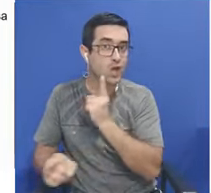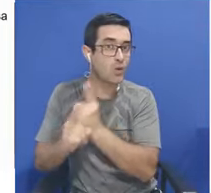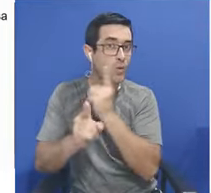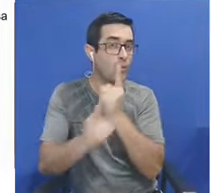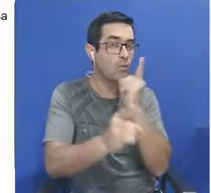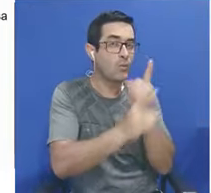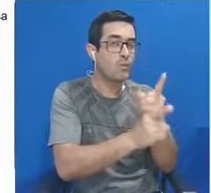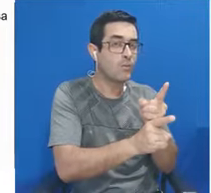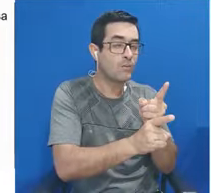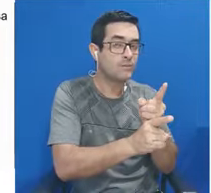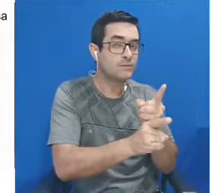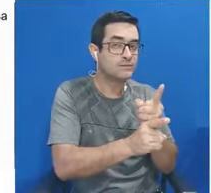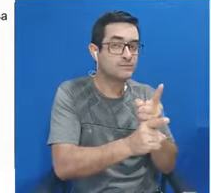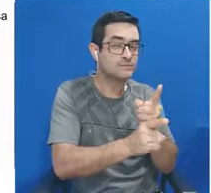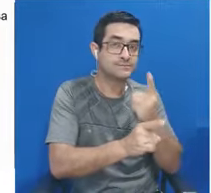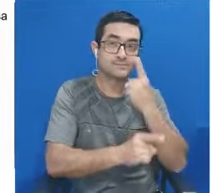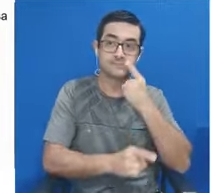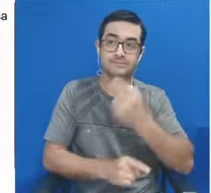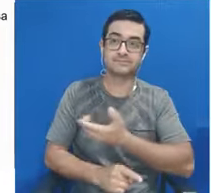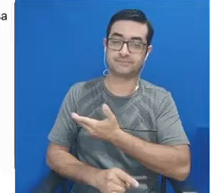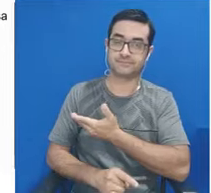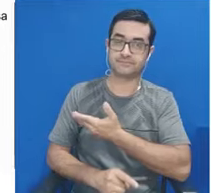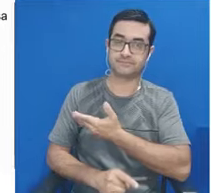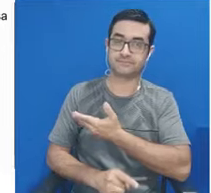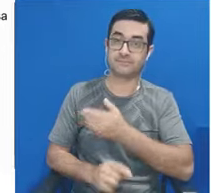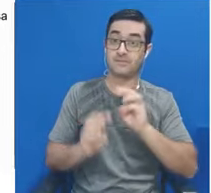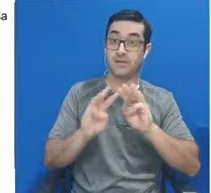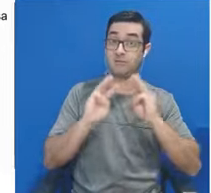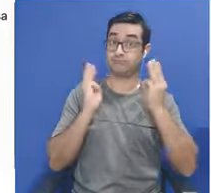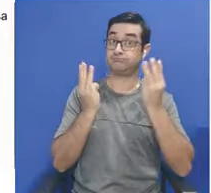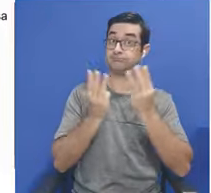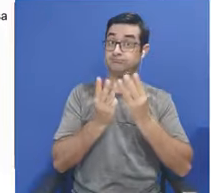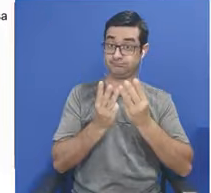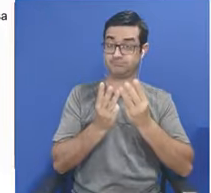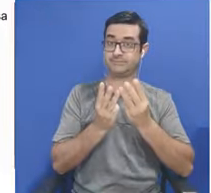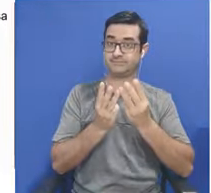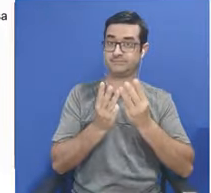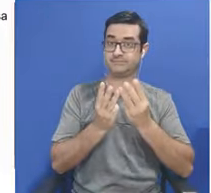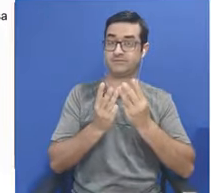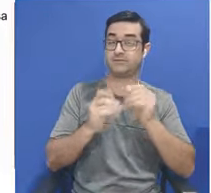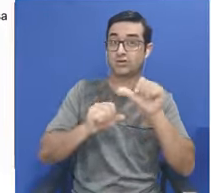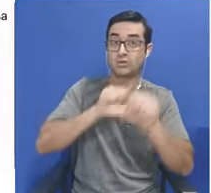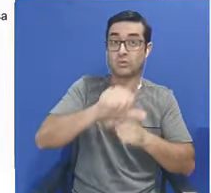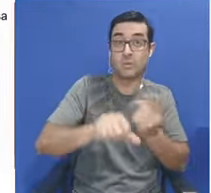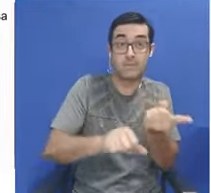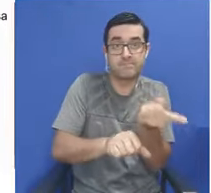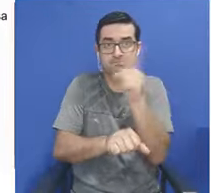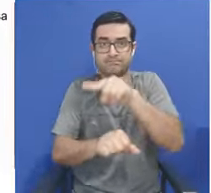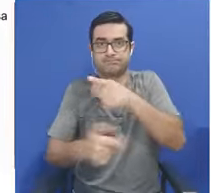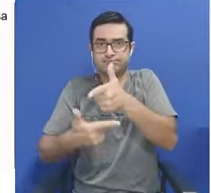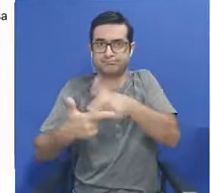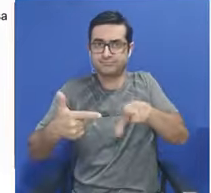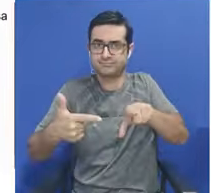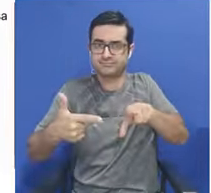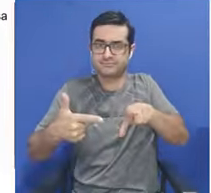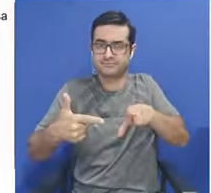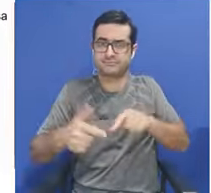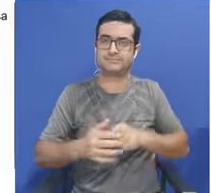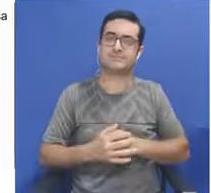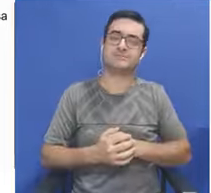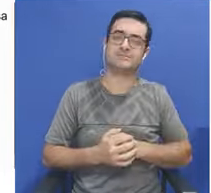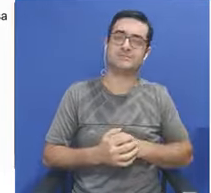vai passar para cá dividindo. Então, tá aqui. O número de mols é a massa que eu achei divididos pela